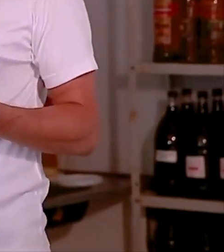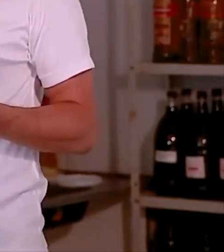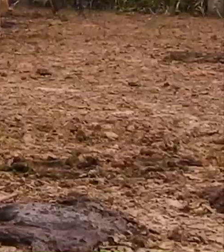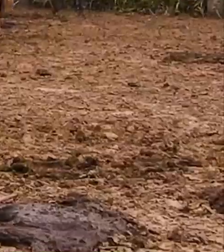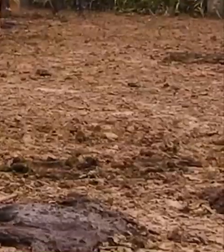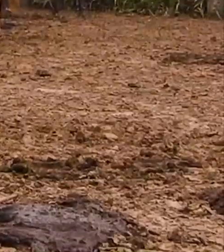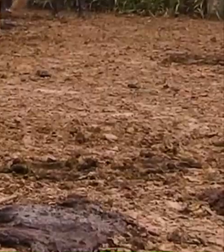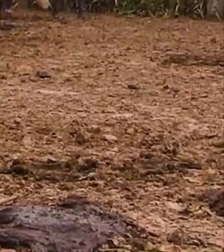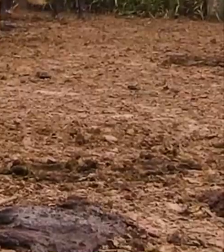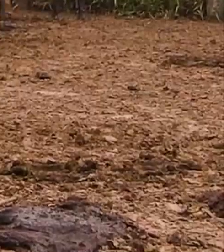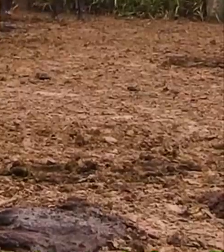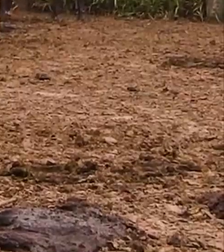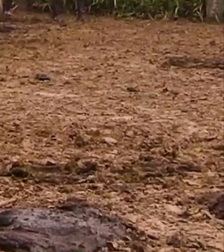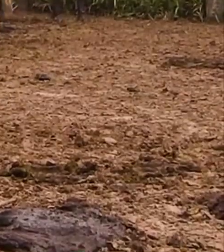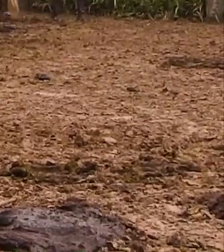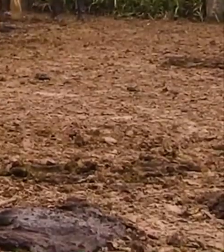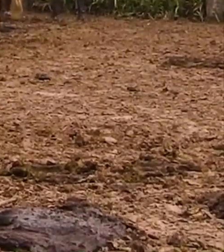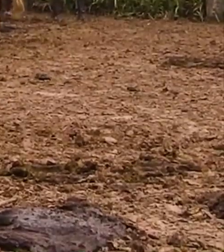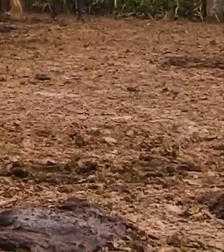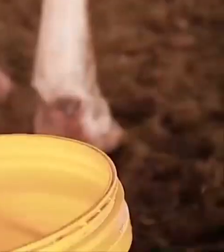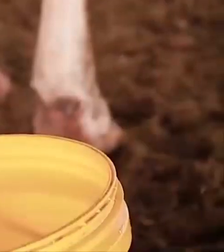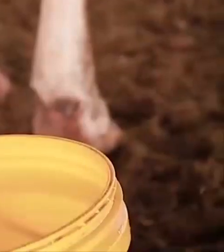hoje.